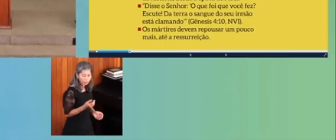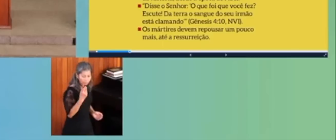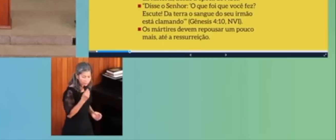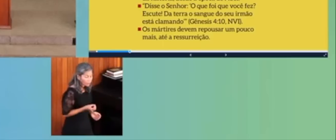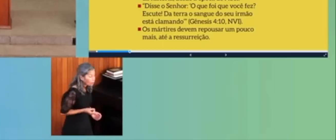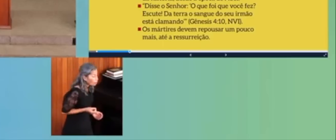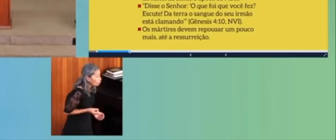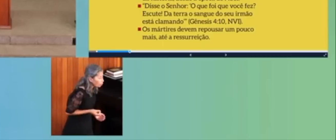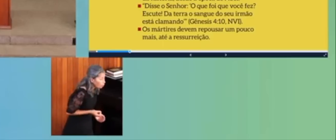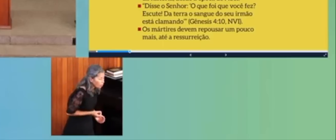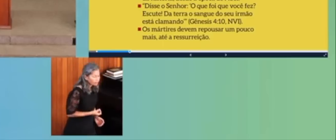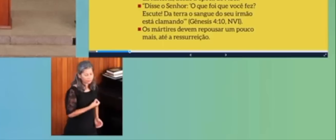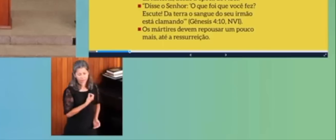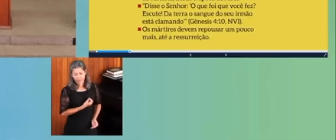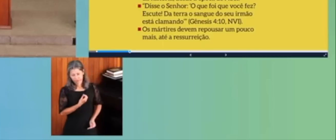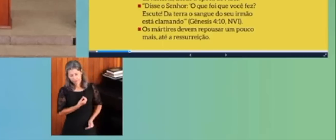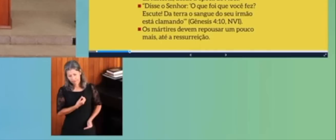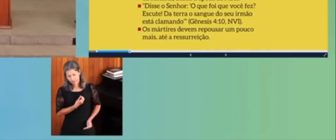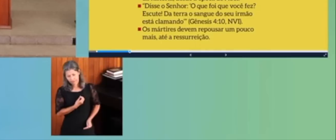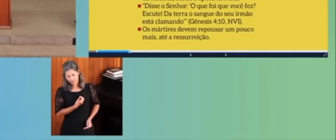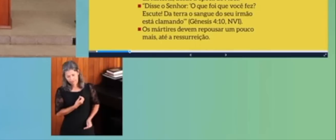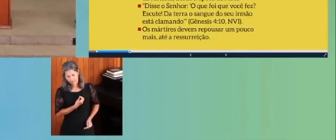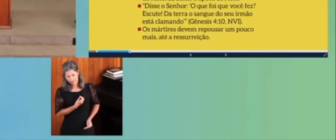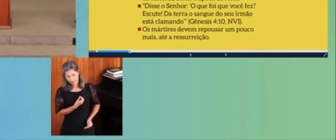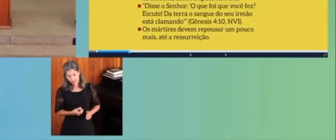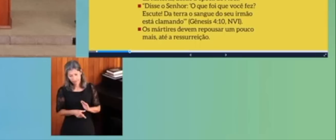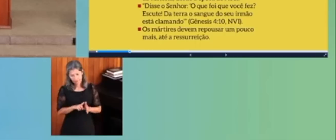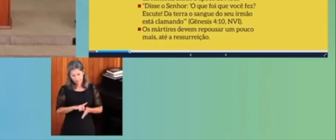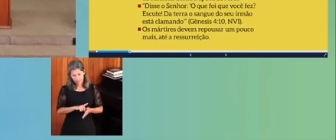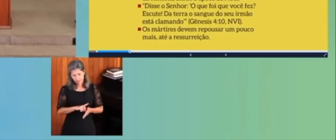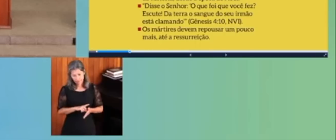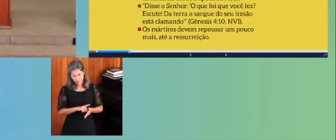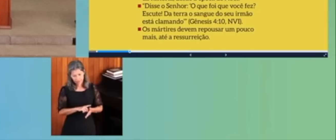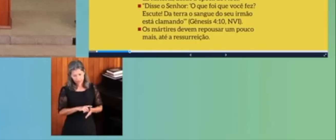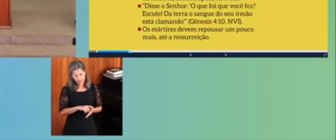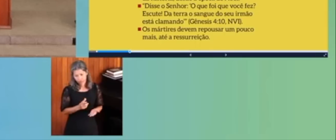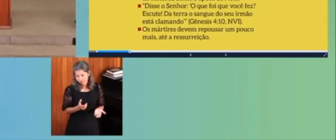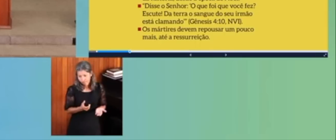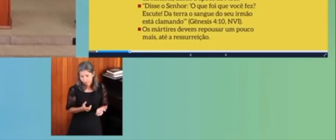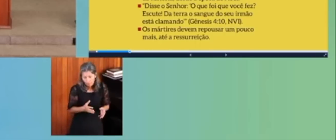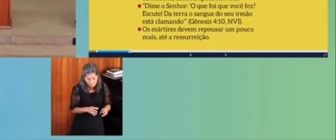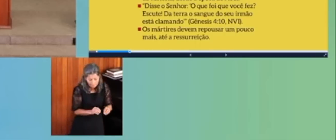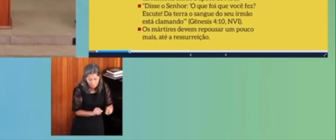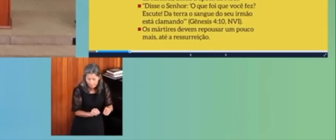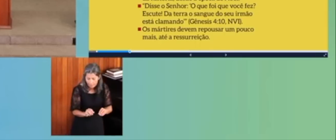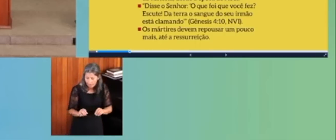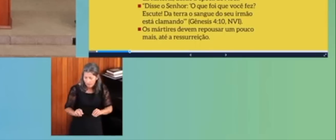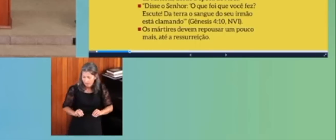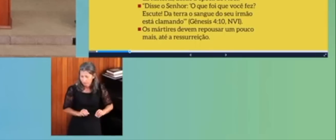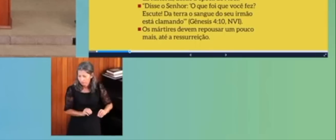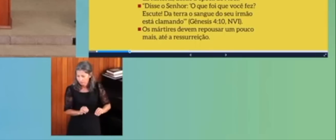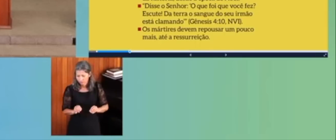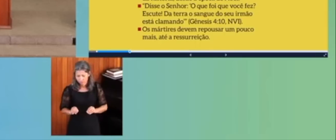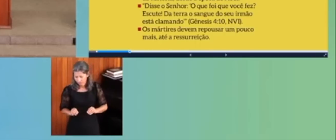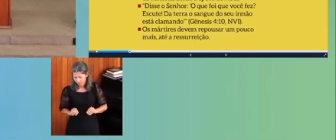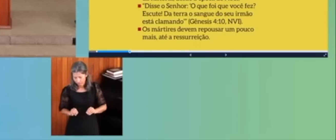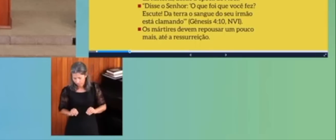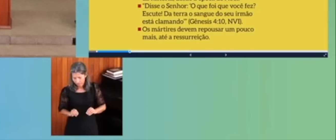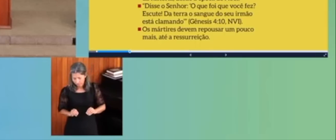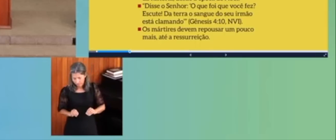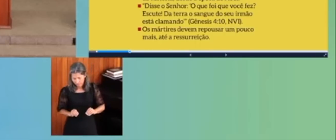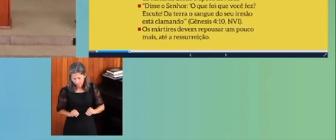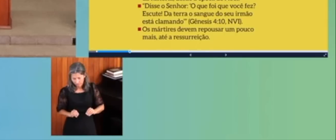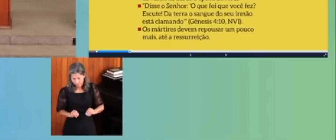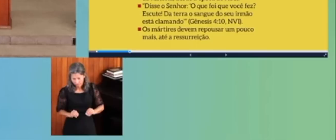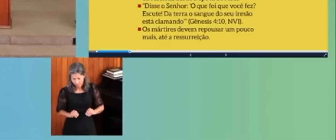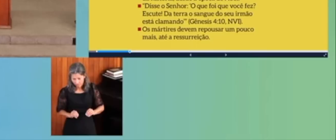trazem, naquele dia foram batizadas tantas almas, pessoas, né? Hoje a gente evita falar essa palavra porque, infelizmente, a nossa cultura